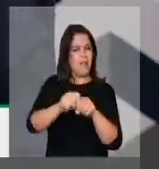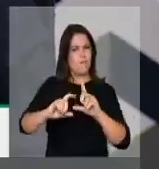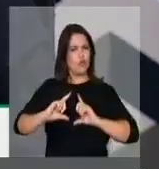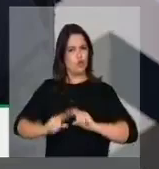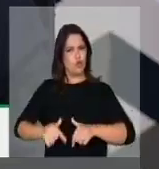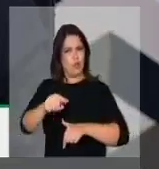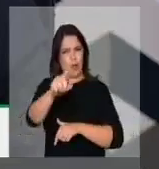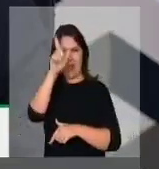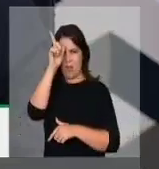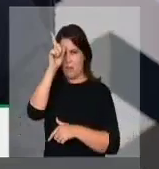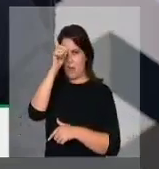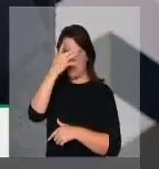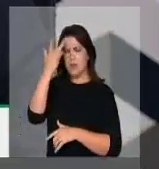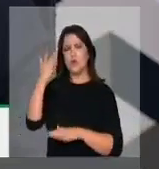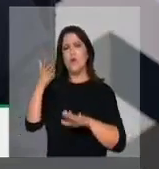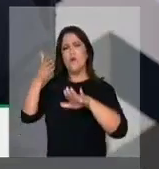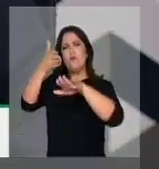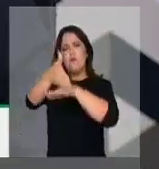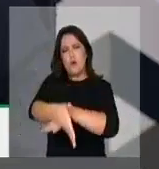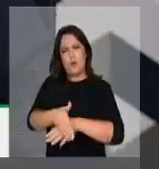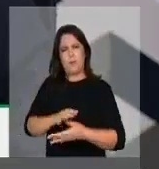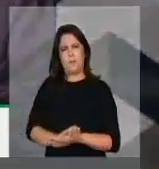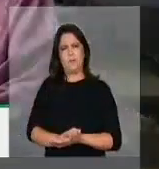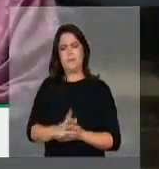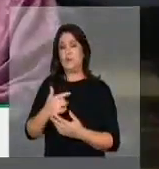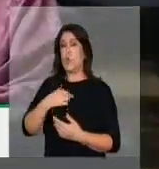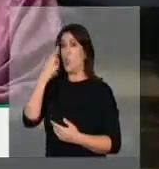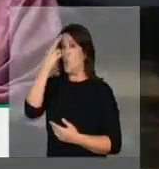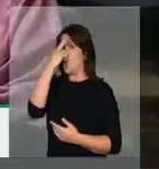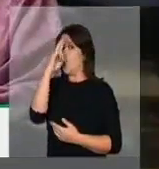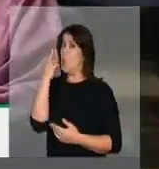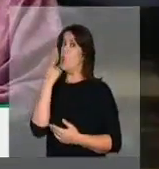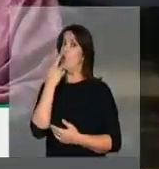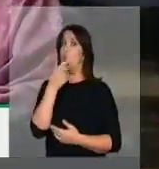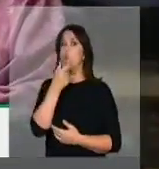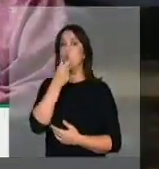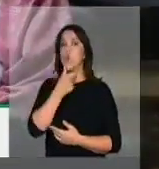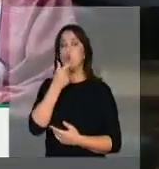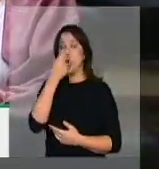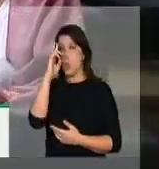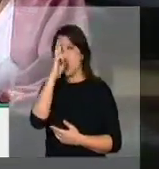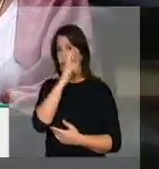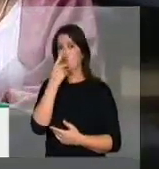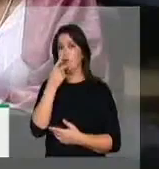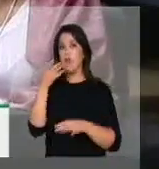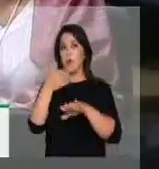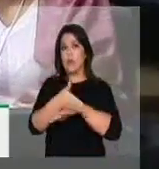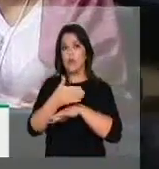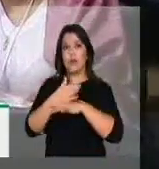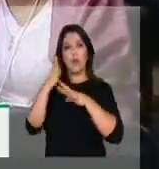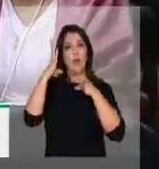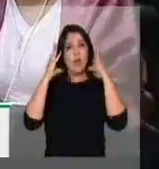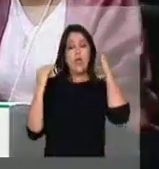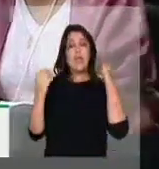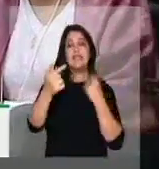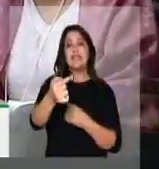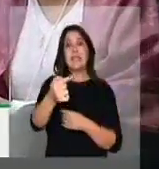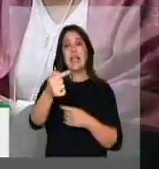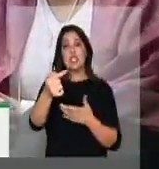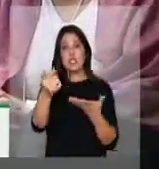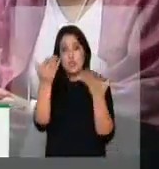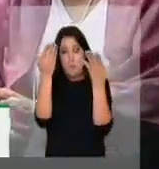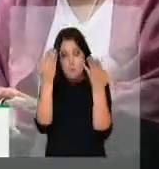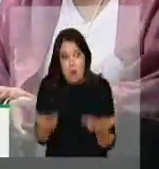2 toneladas de cabelo humano. Quando os soviéticos chegaram a Auschwitz, havia 7 toneladas porque os estoques estavam